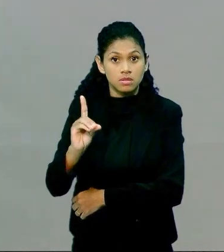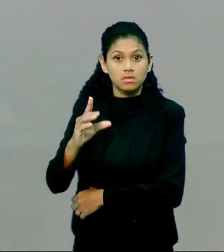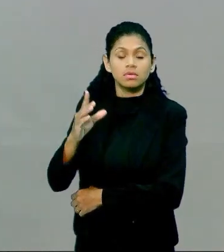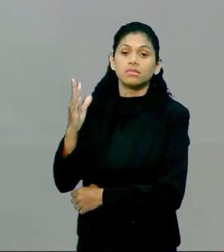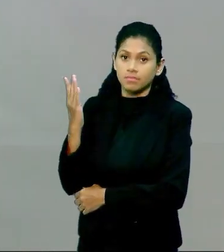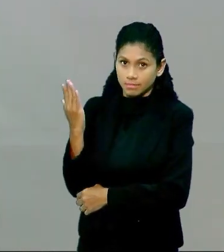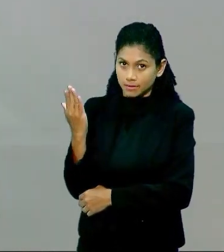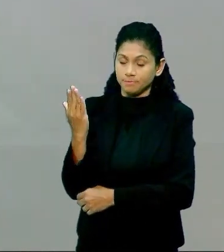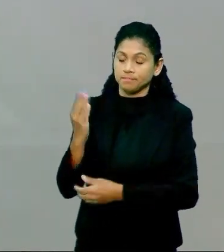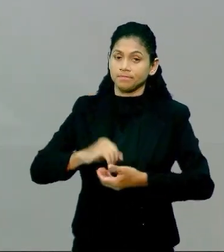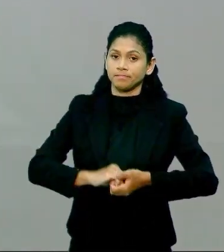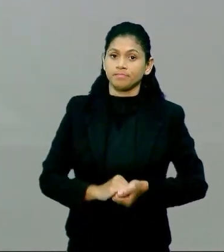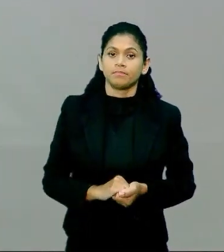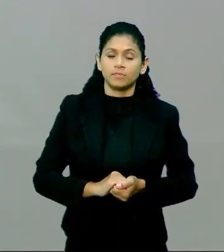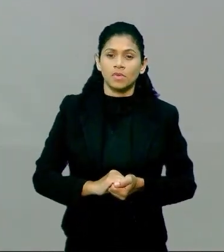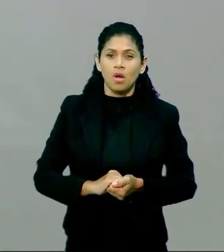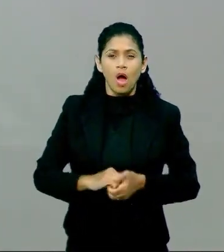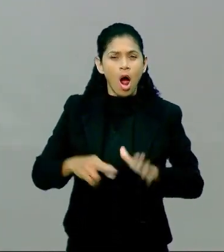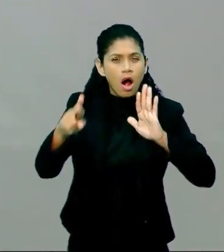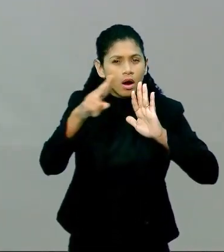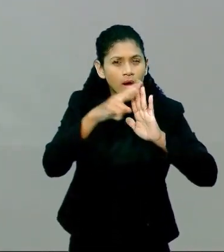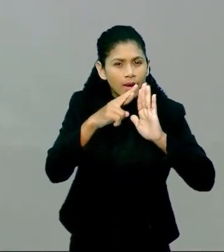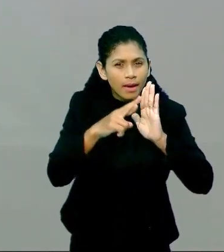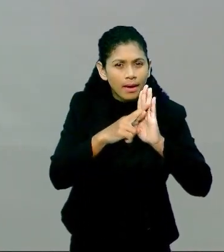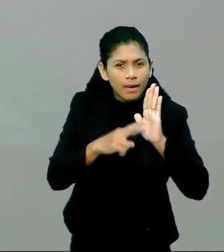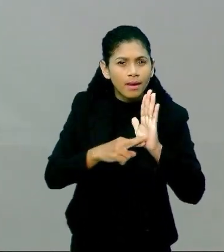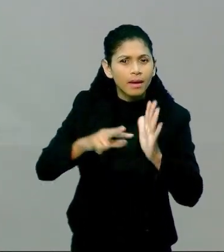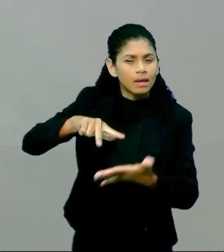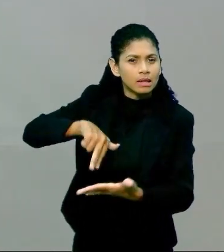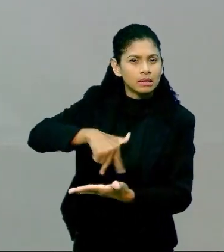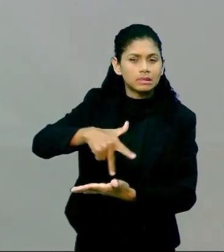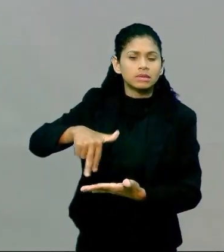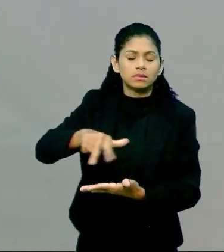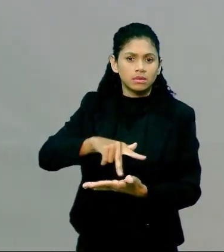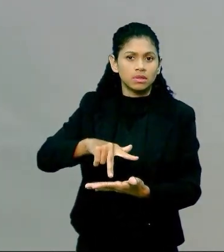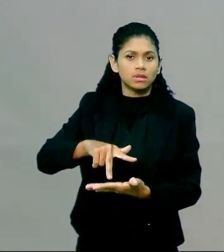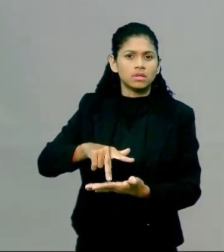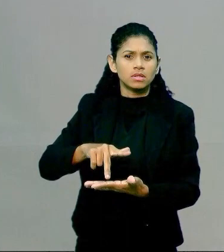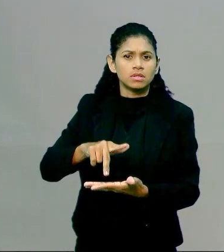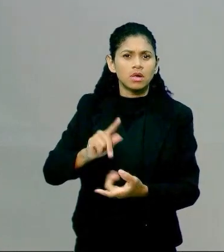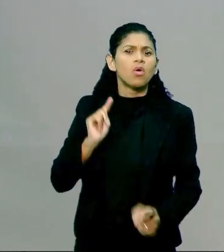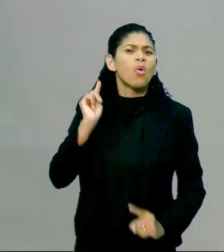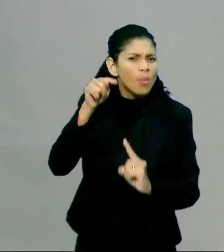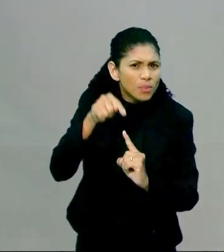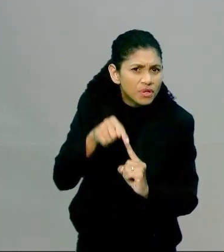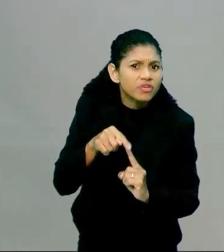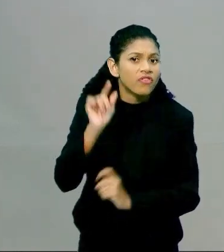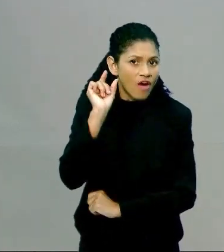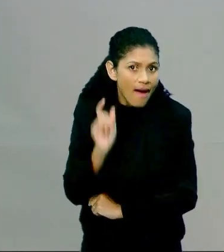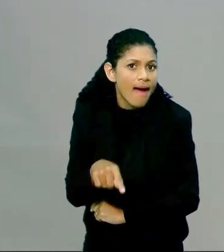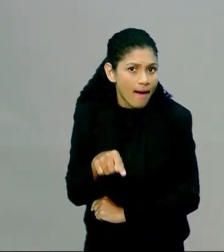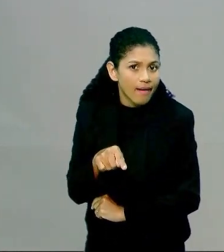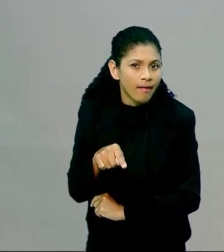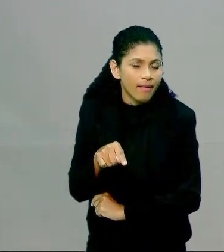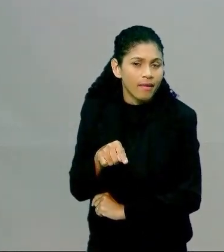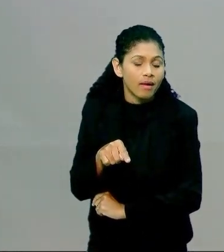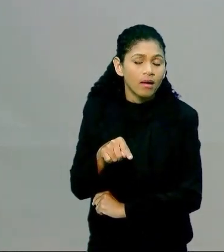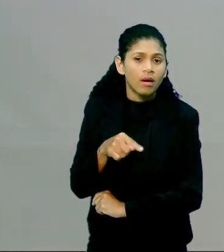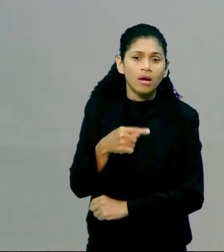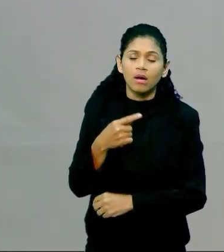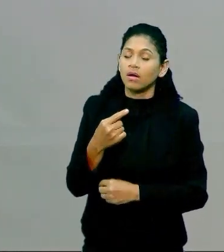texto aborda é justamente isso. Existe essa padronização, mas não é isso que almeja. Por isso, quando eu pergunto, ei, professor, e as danças de